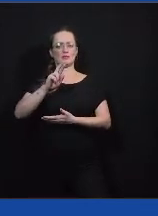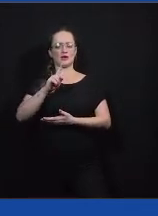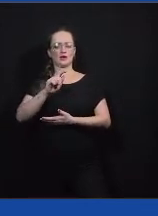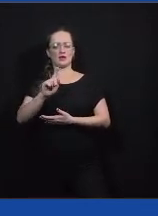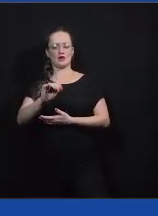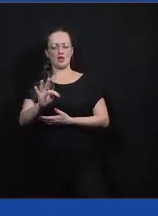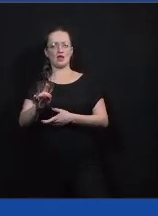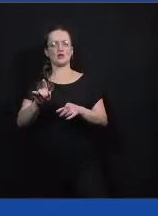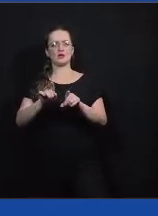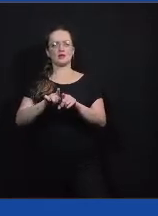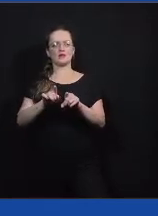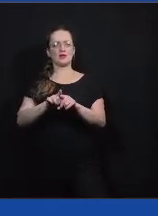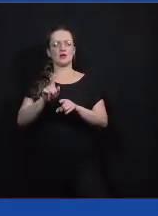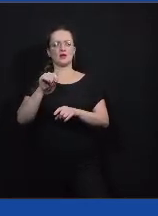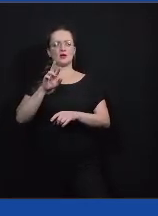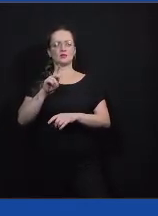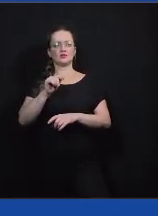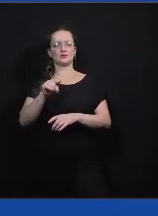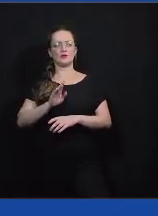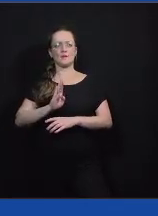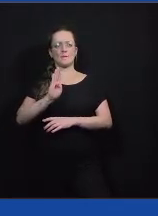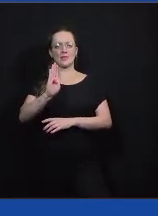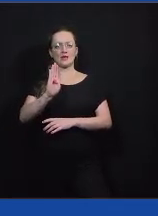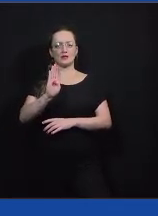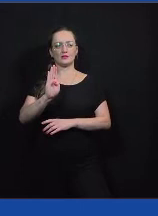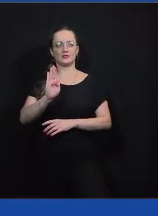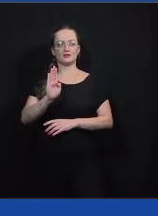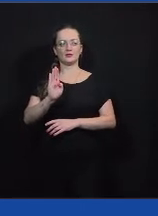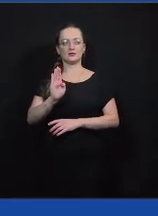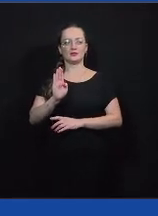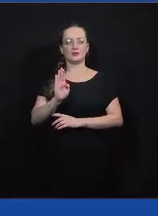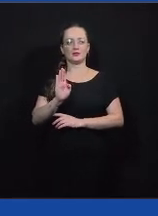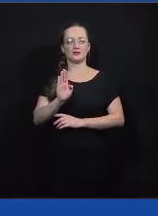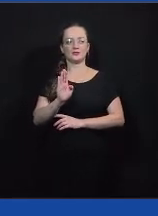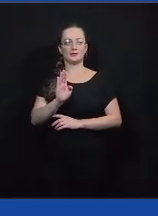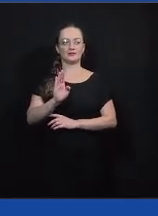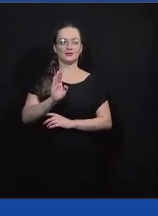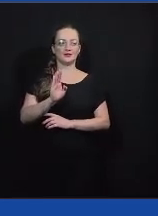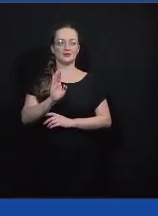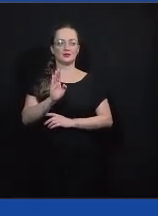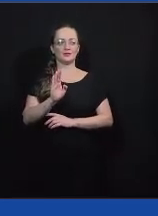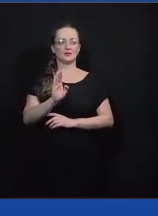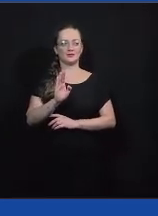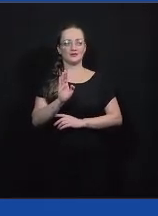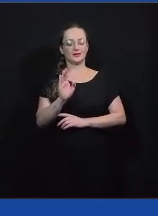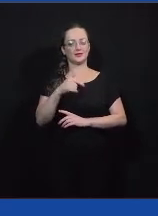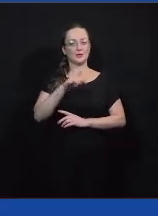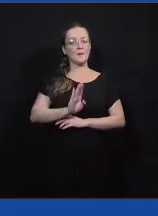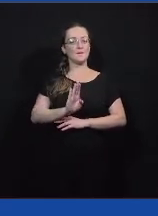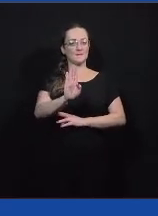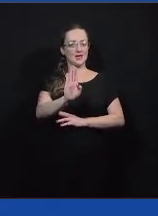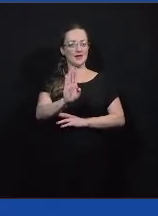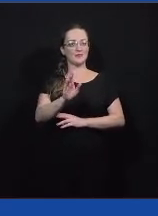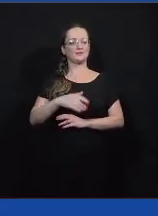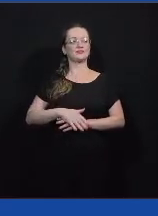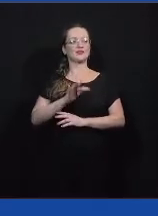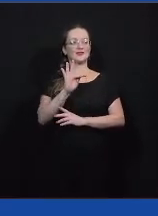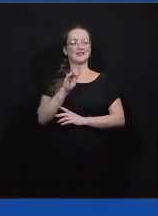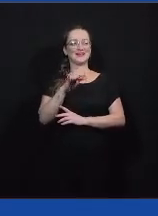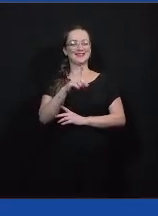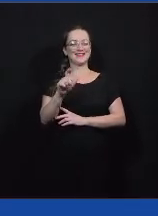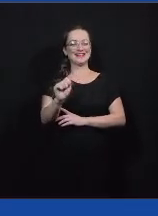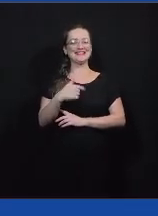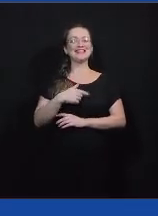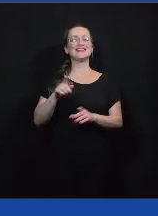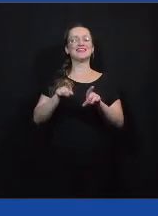foram de bem Oi Margareth Rosângela te ver nós estivermos Aqui Fernanda Quintas participando